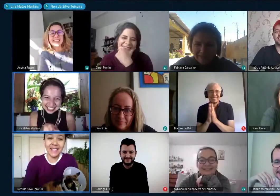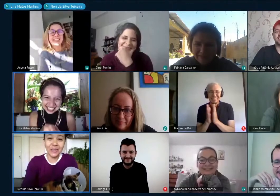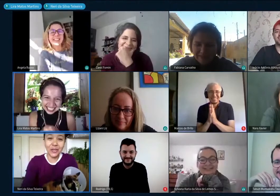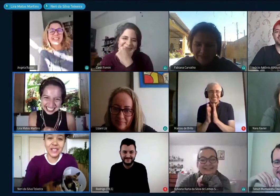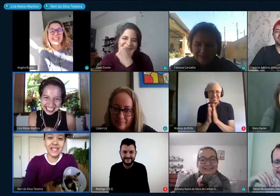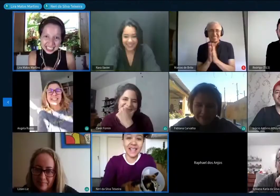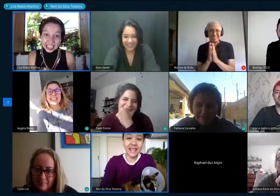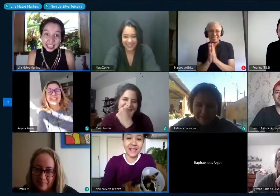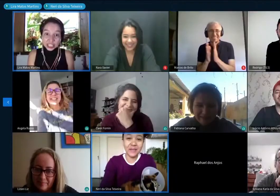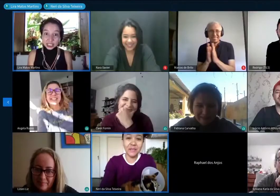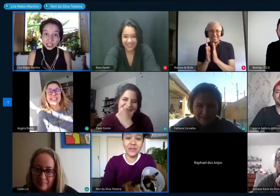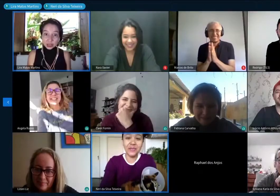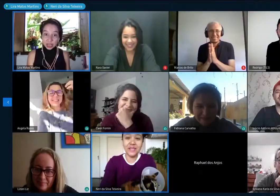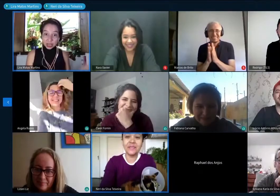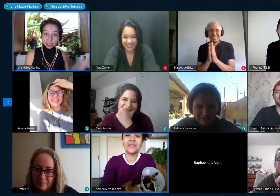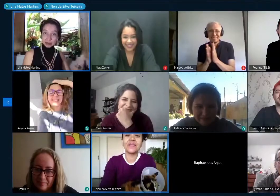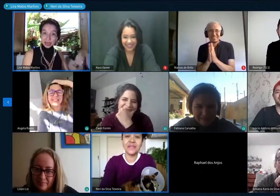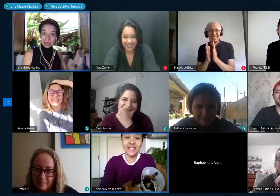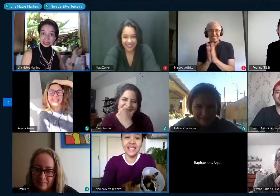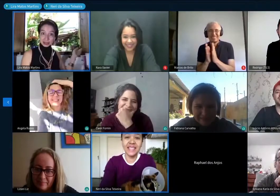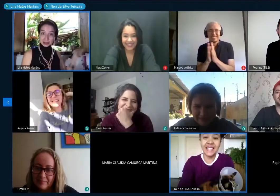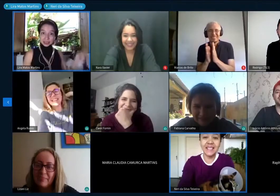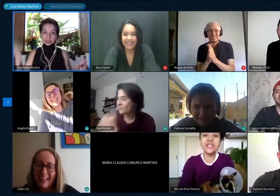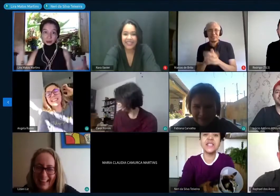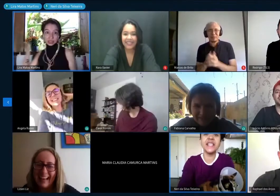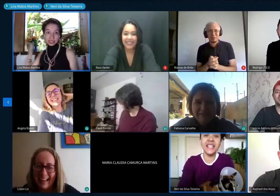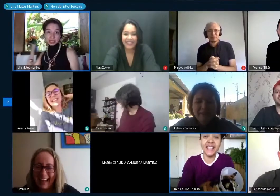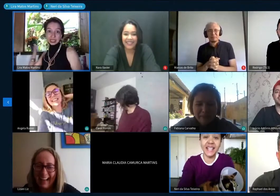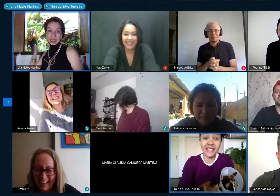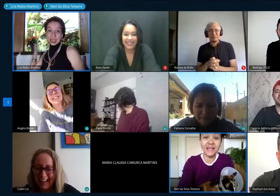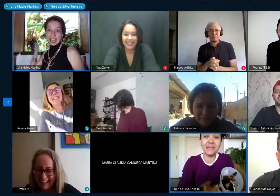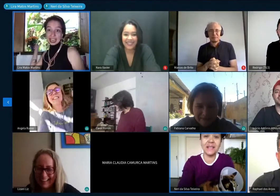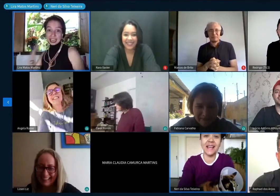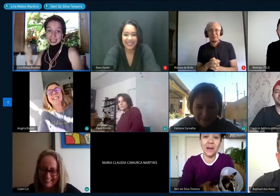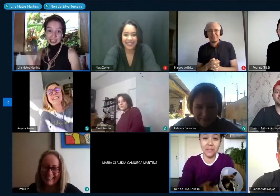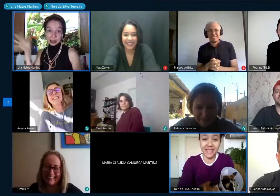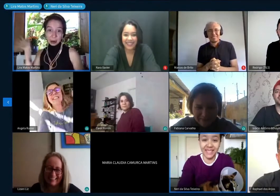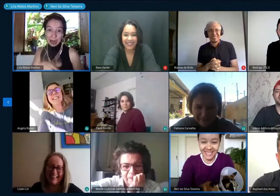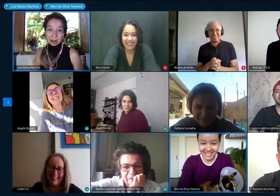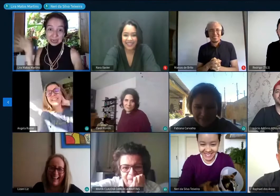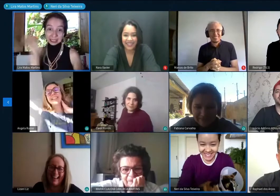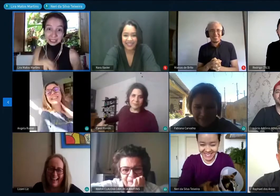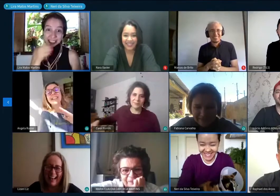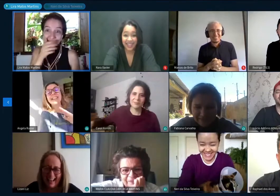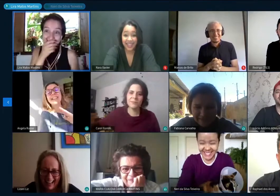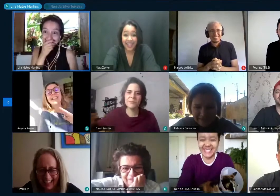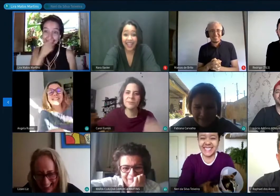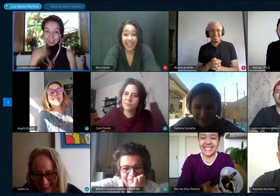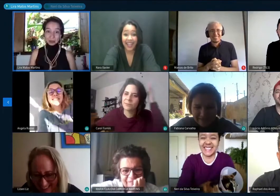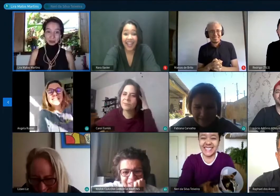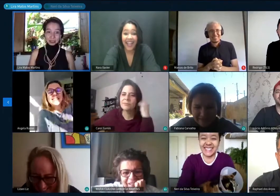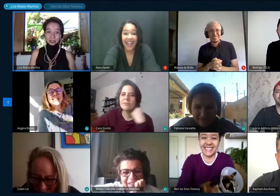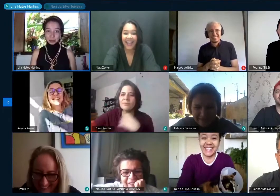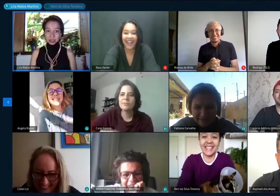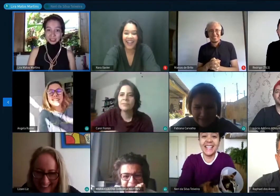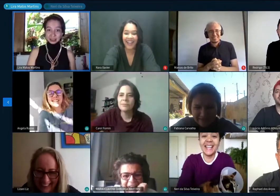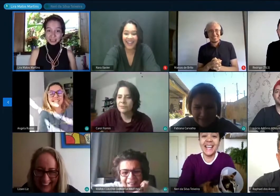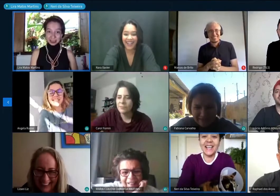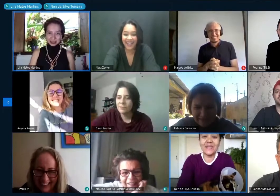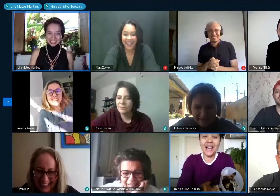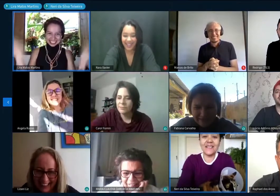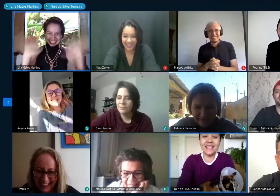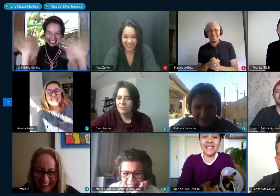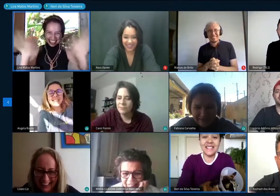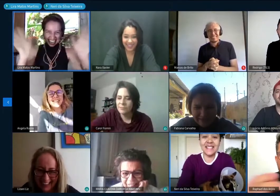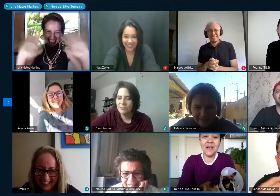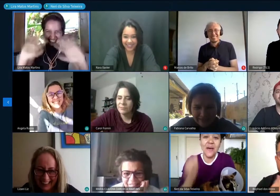a gatinha tá aí. Gente, vocês viram a hora que a minha gata apareceu aqui? Sim, ela queria brincar. Ela queria derrubar a plantinha. E eu, meu Deus, não